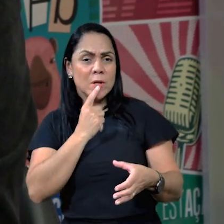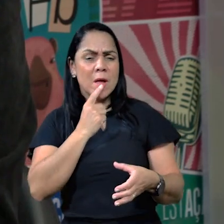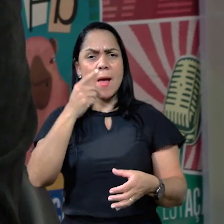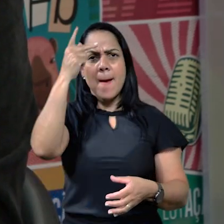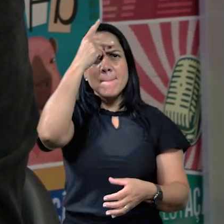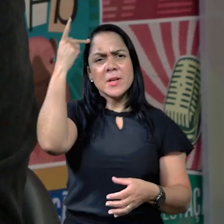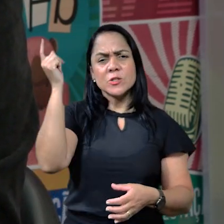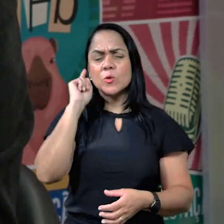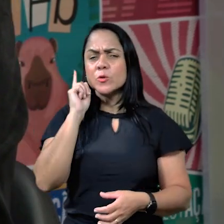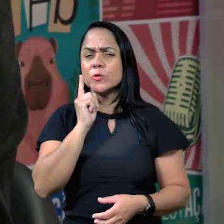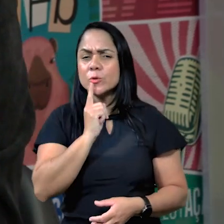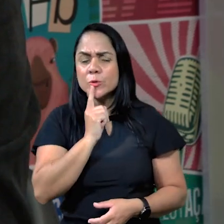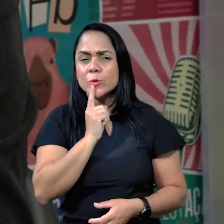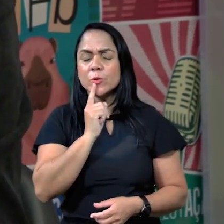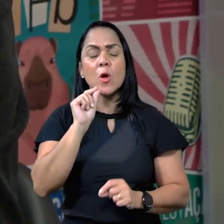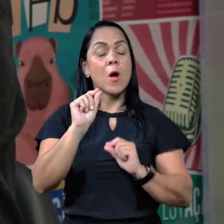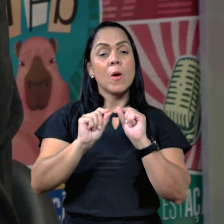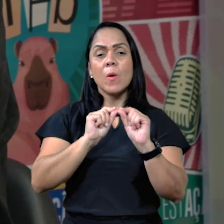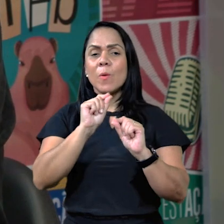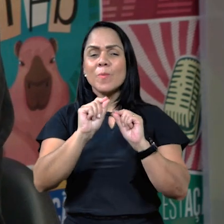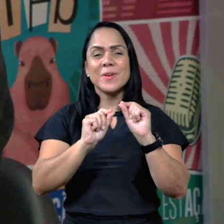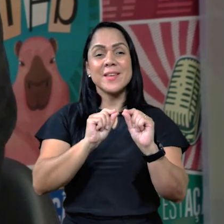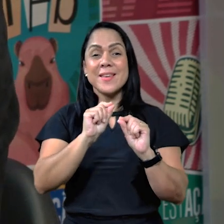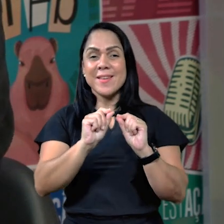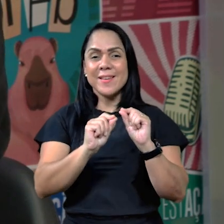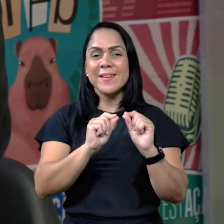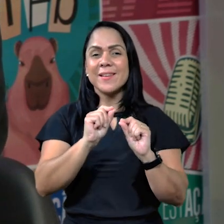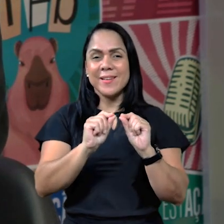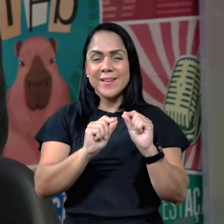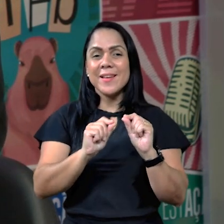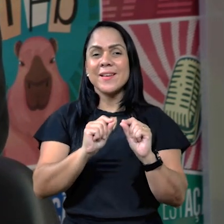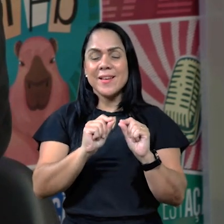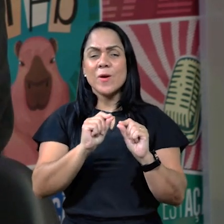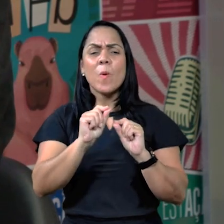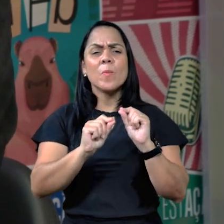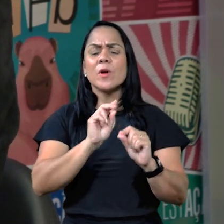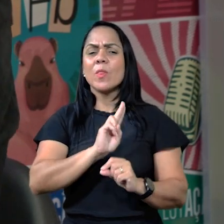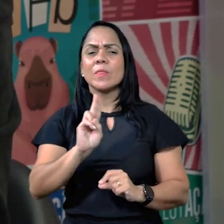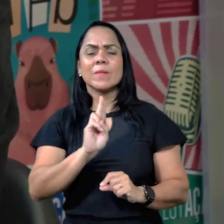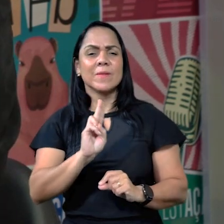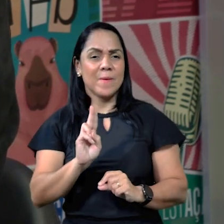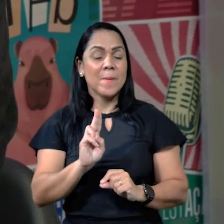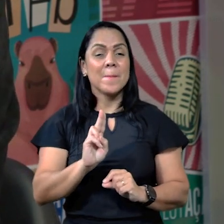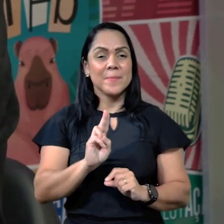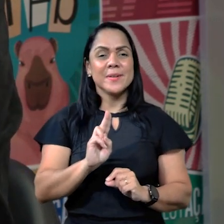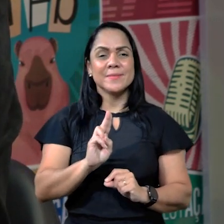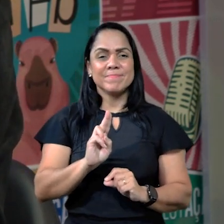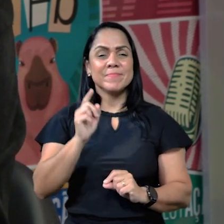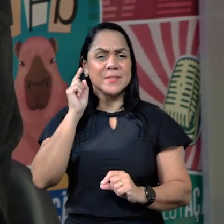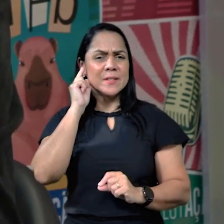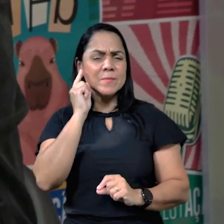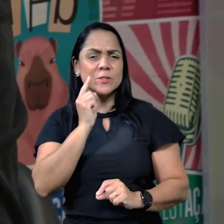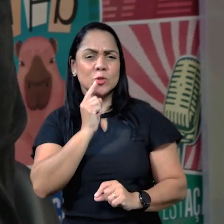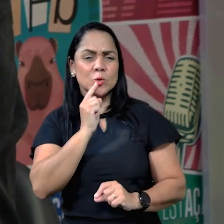surda, a gente utiliza como que é esse posicionamento político desse coletivo? Eu imagino que não seja linear, mas como